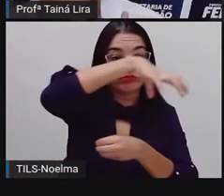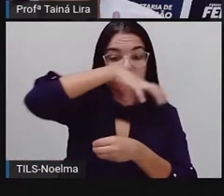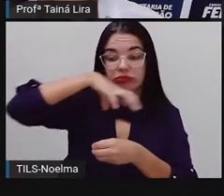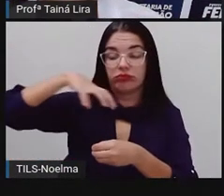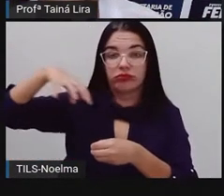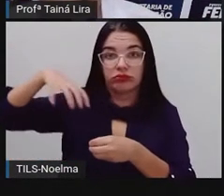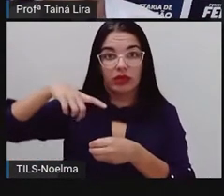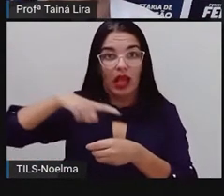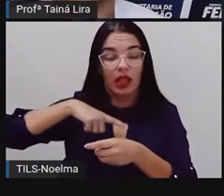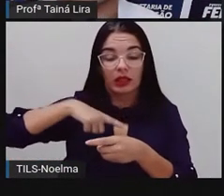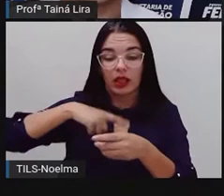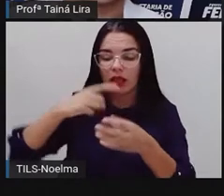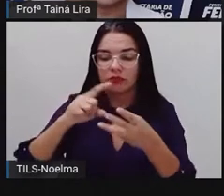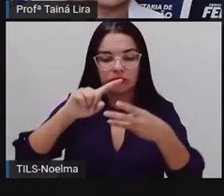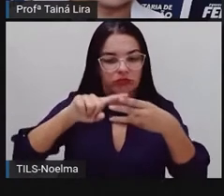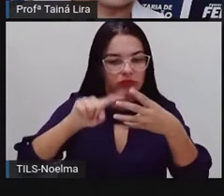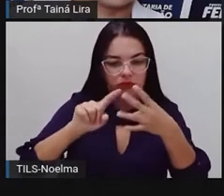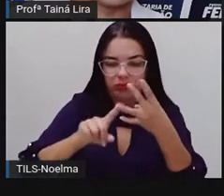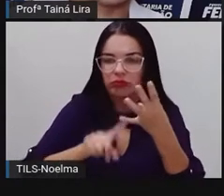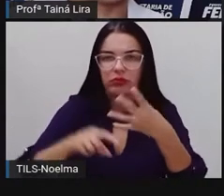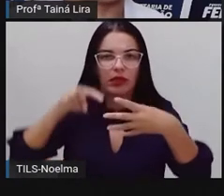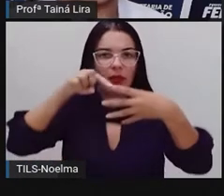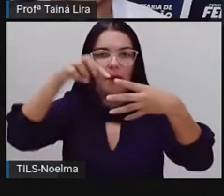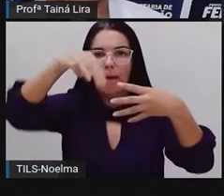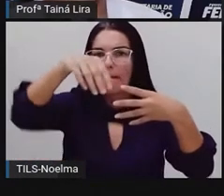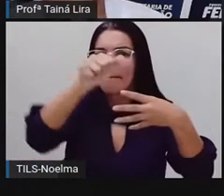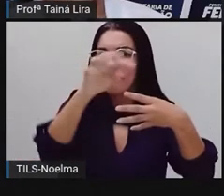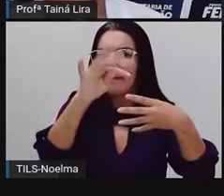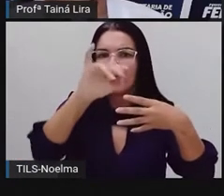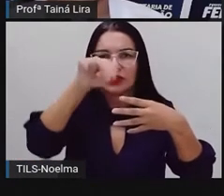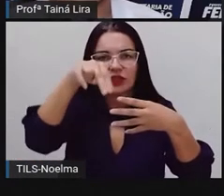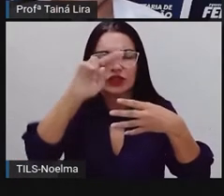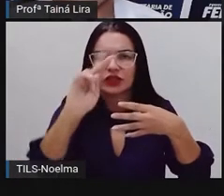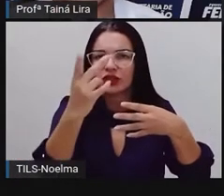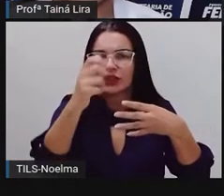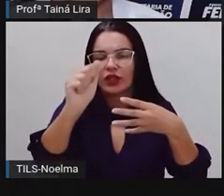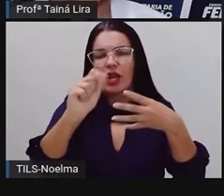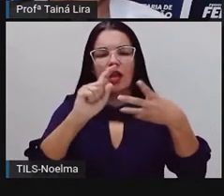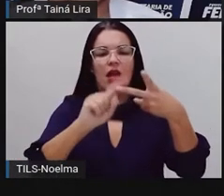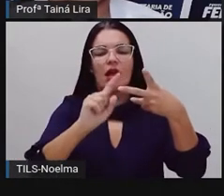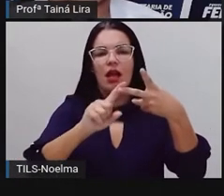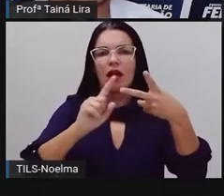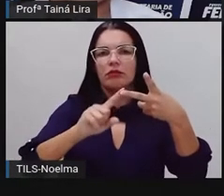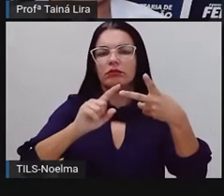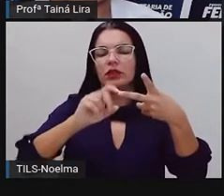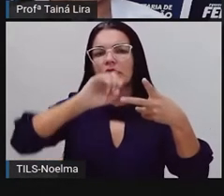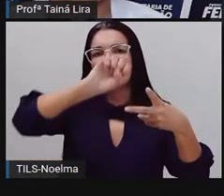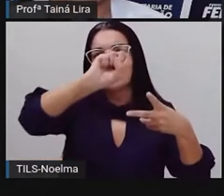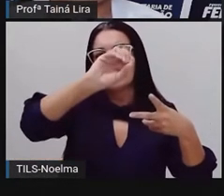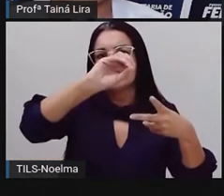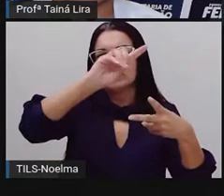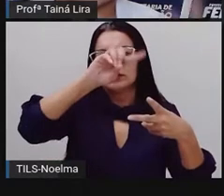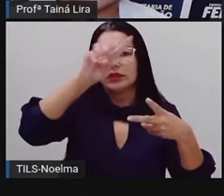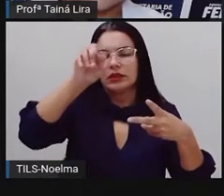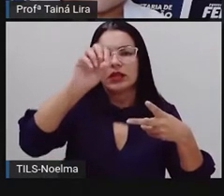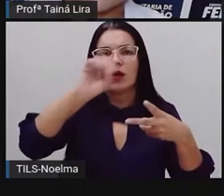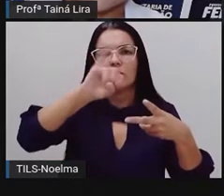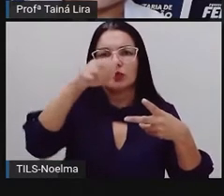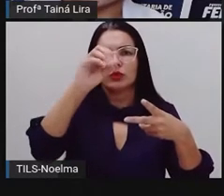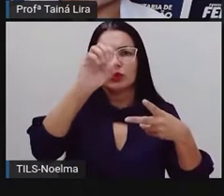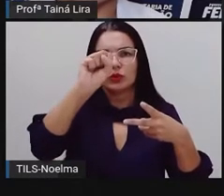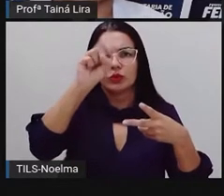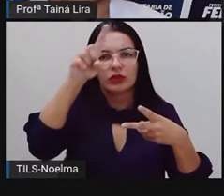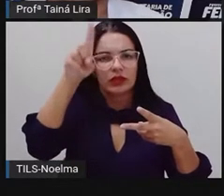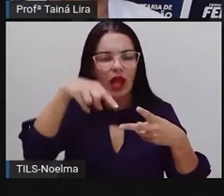distrito né da Matinha São José não é verdade é Maria